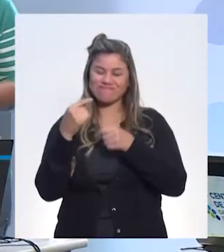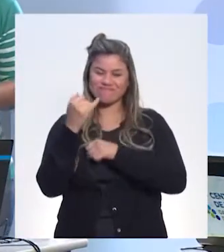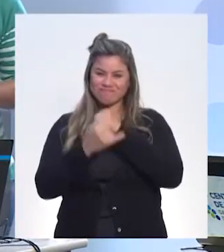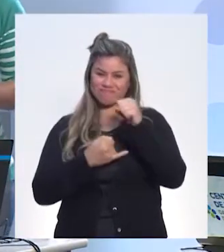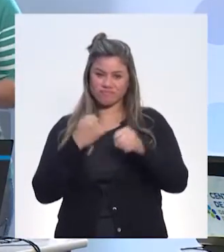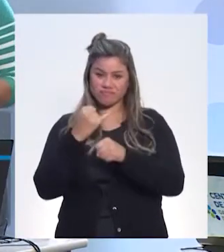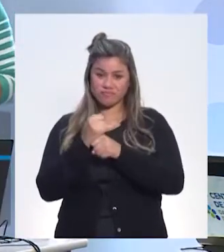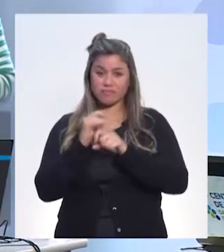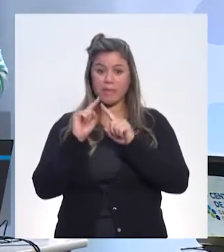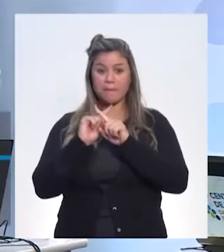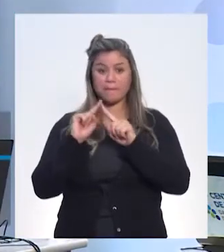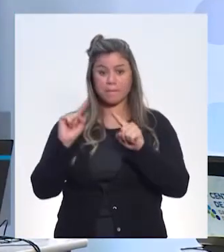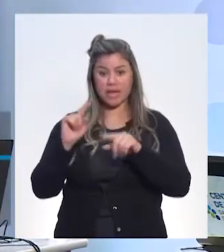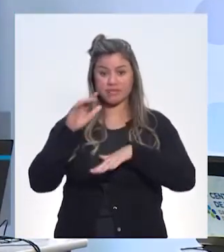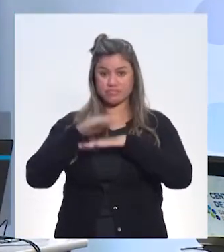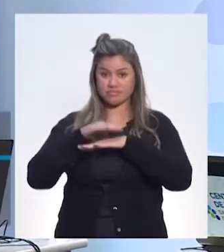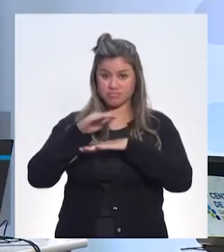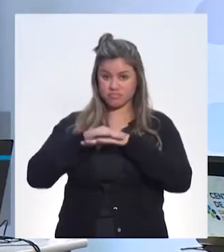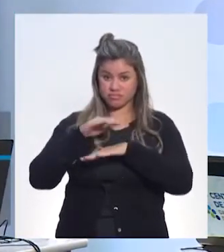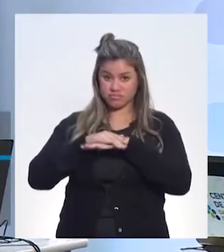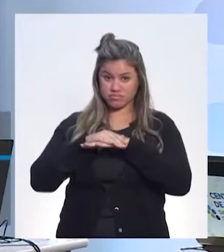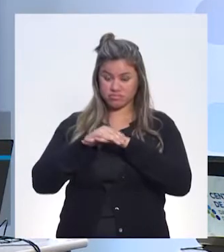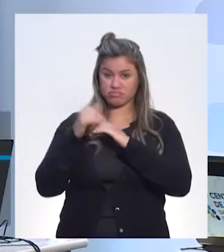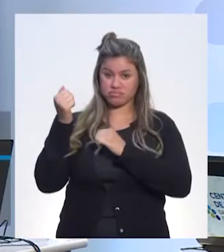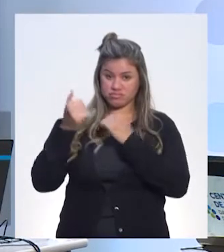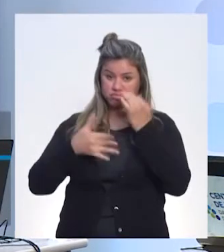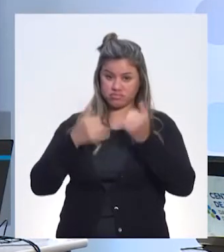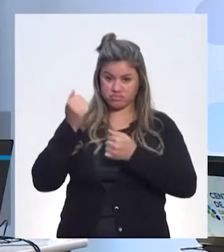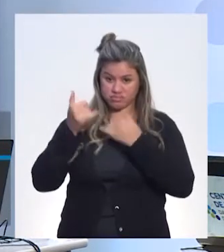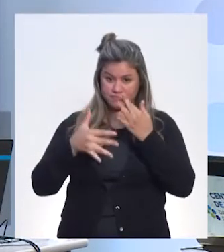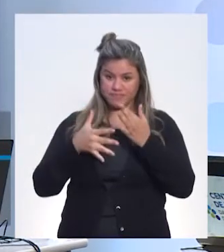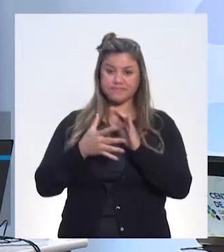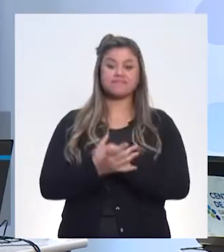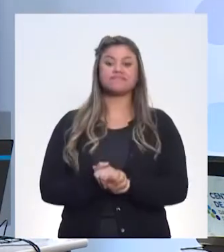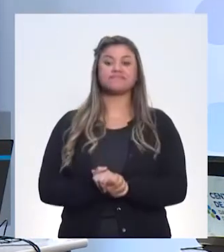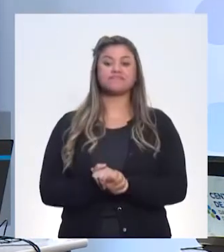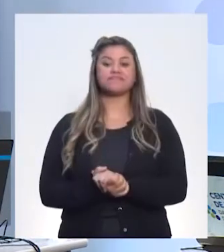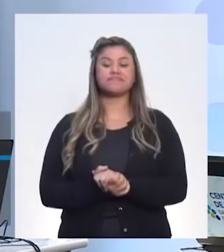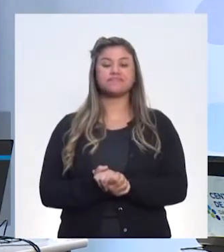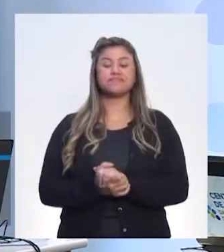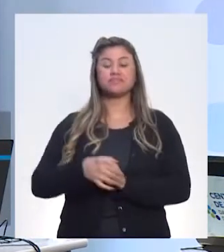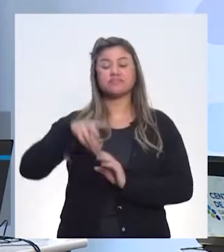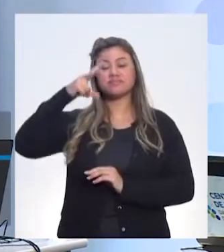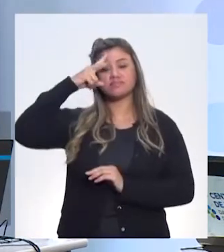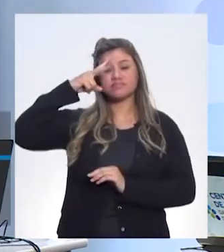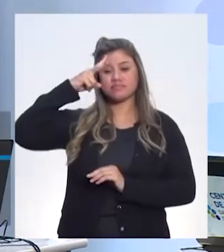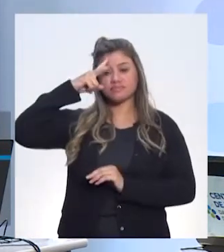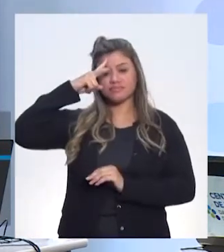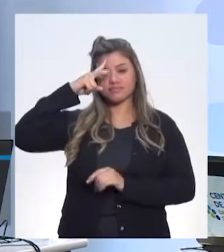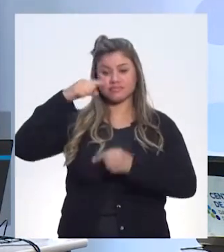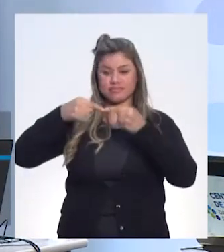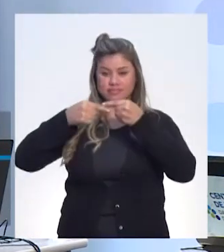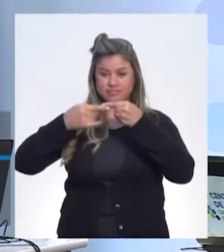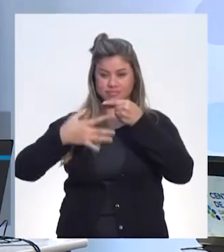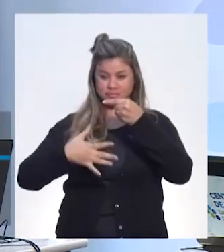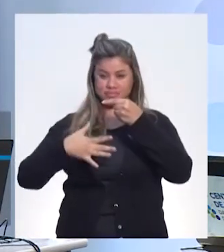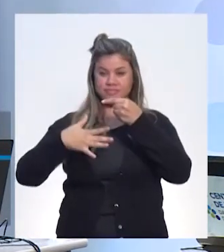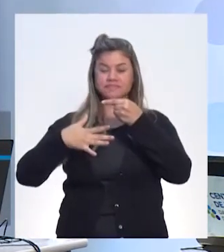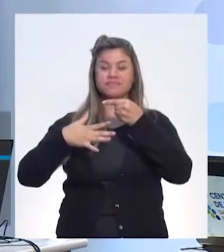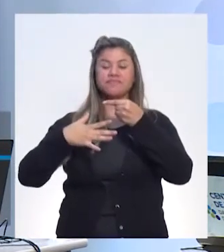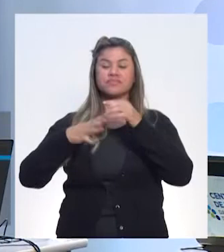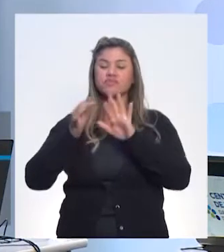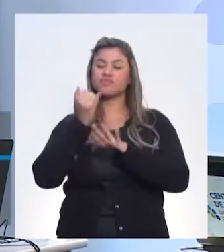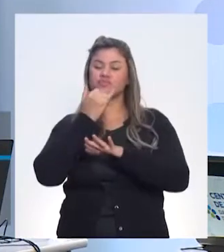Bom, eu vou então retomar a explicação, tá bom? Lembra que no enunciado da